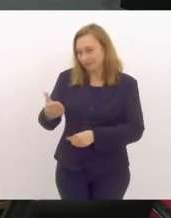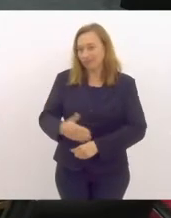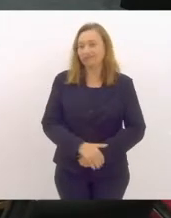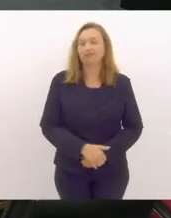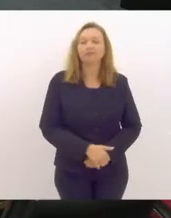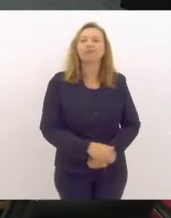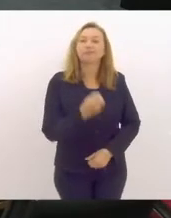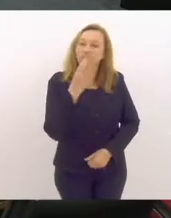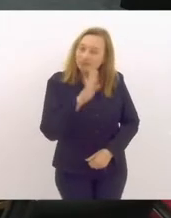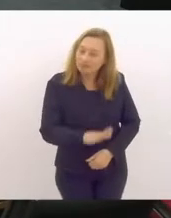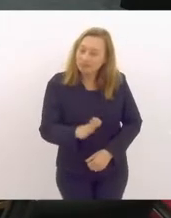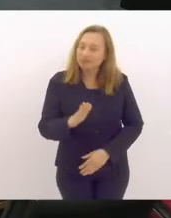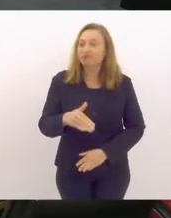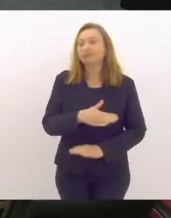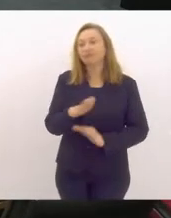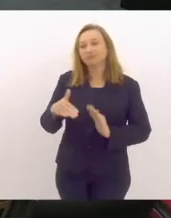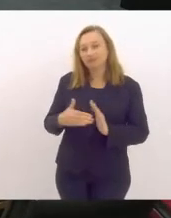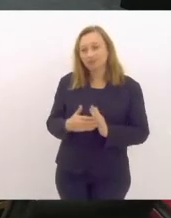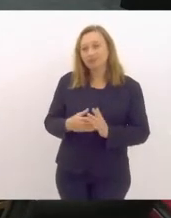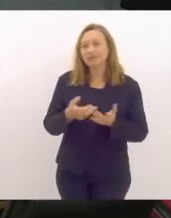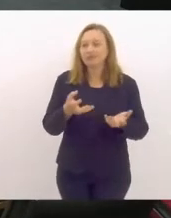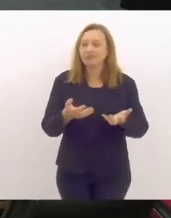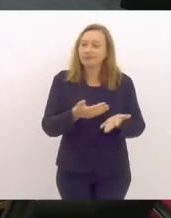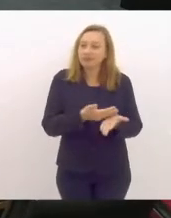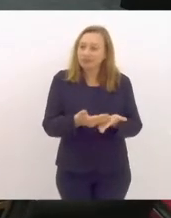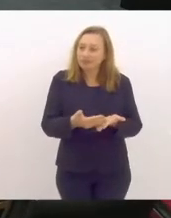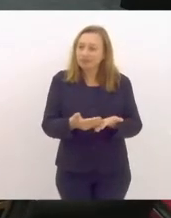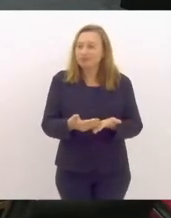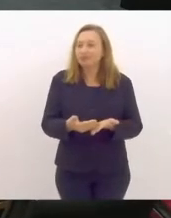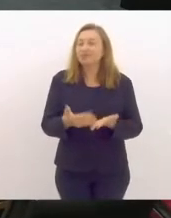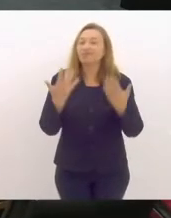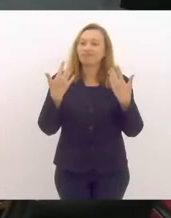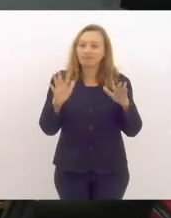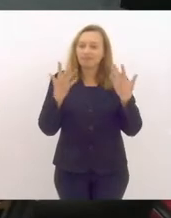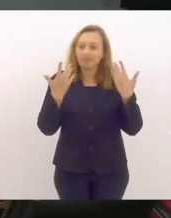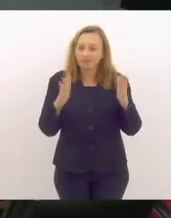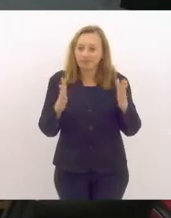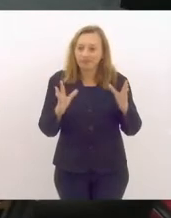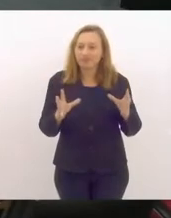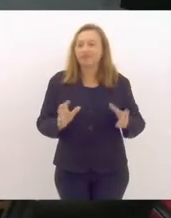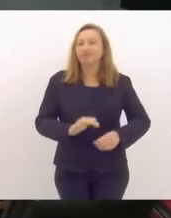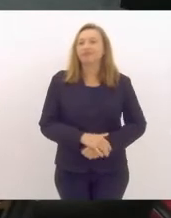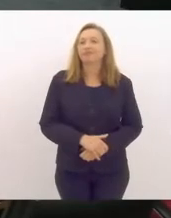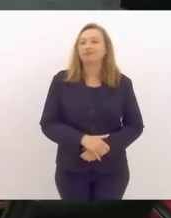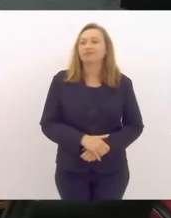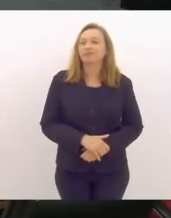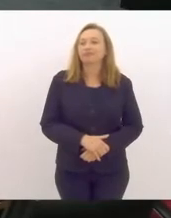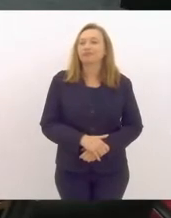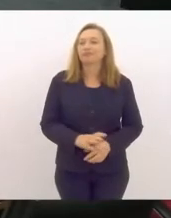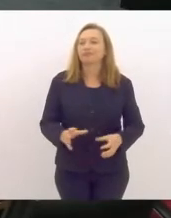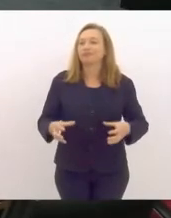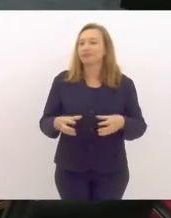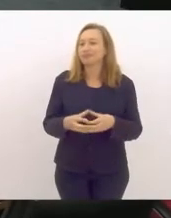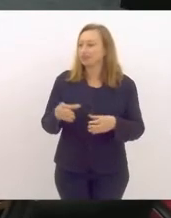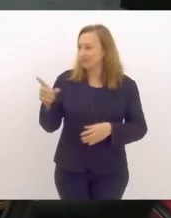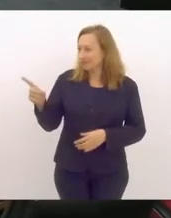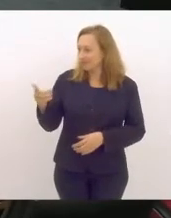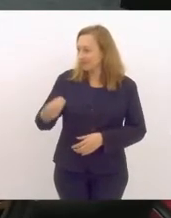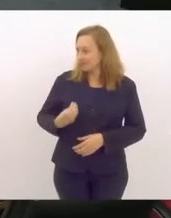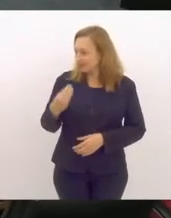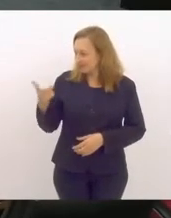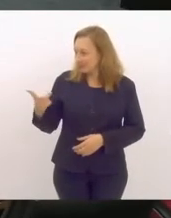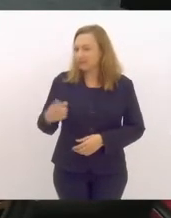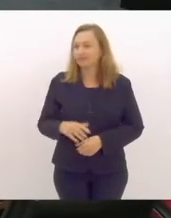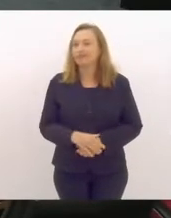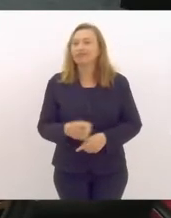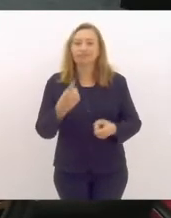Boa tarde a todas e todos. Eu quero inicialmente saudar o grupo que está aqui presente, que daqui a pouco, né,